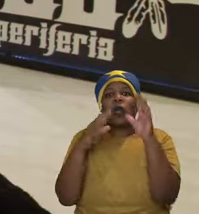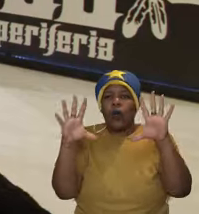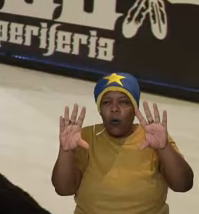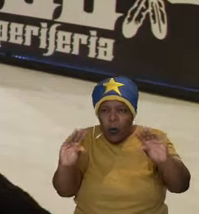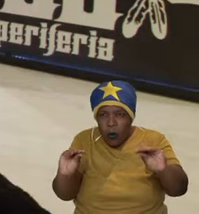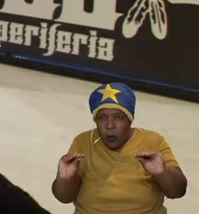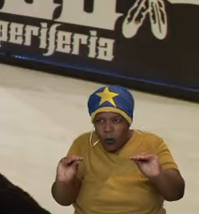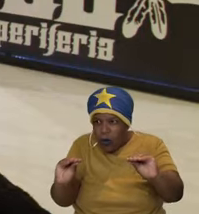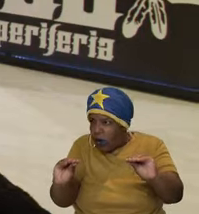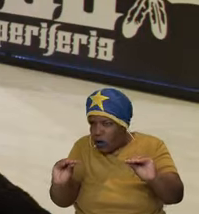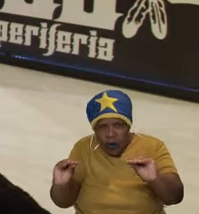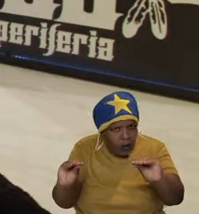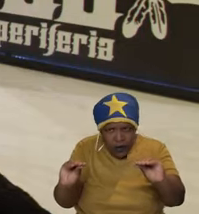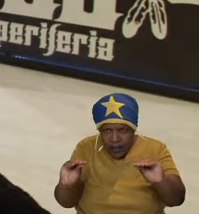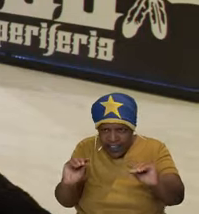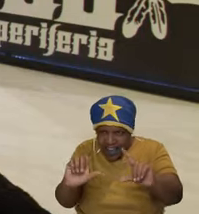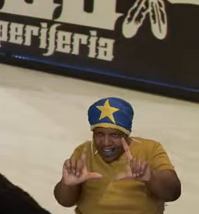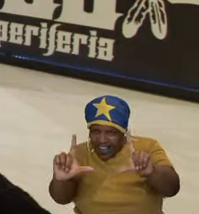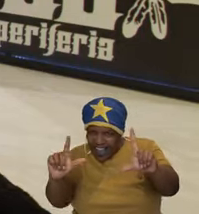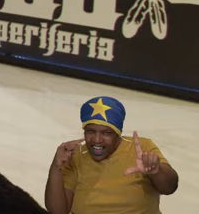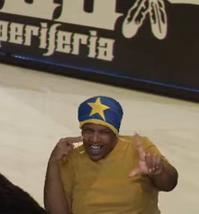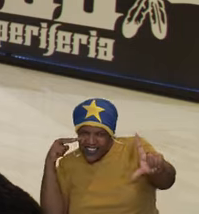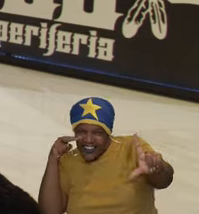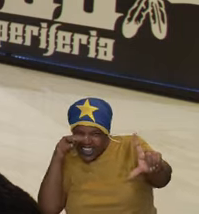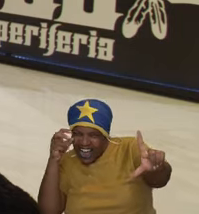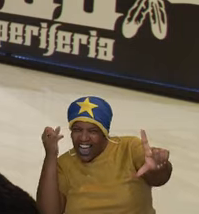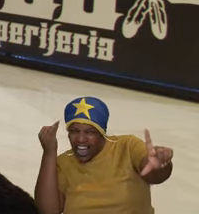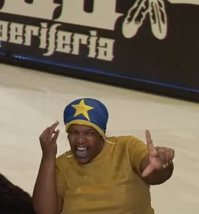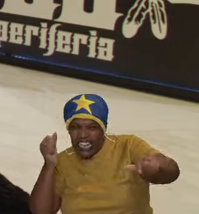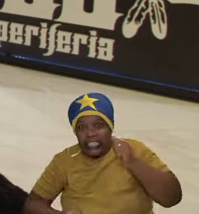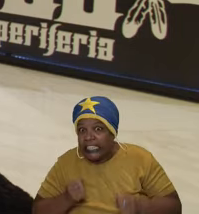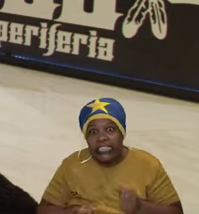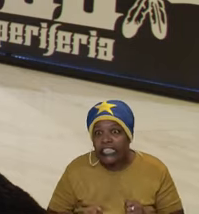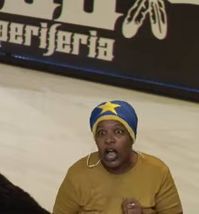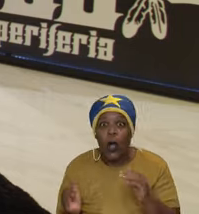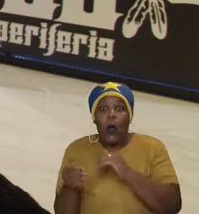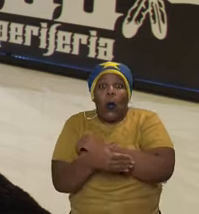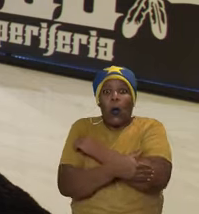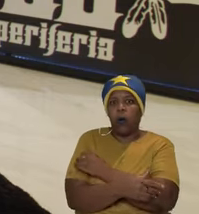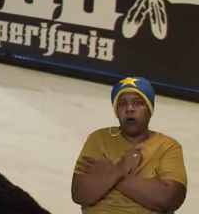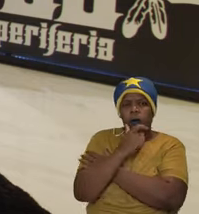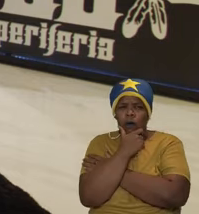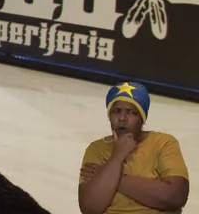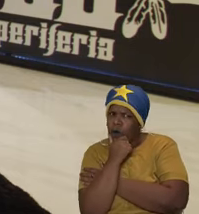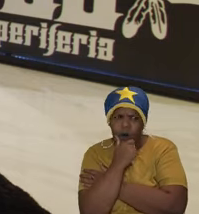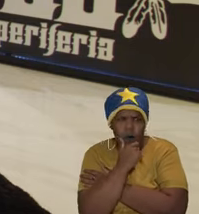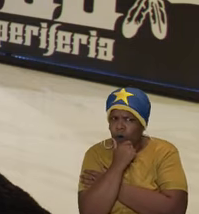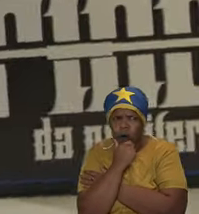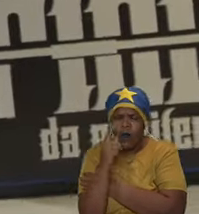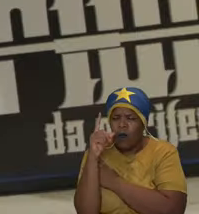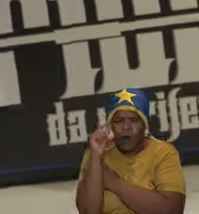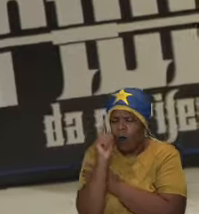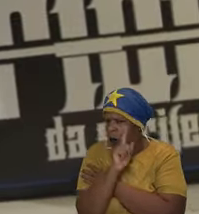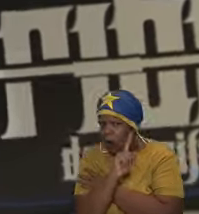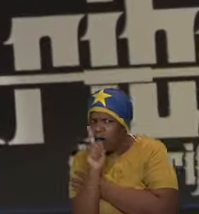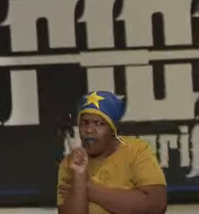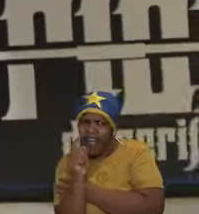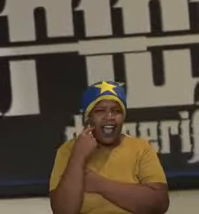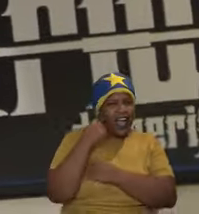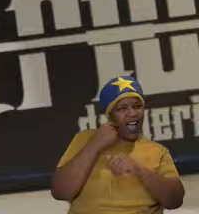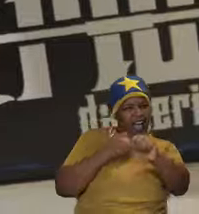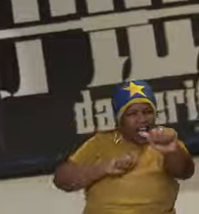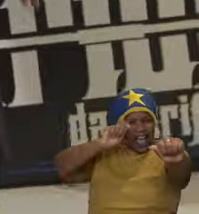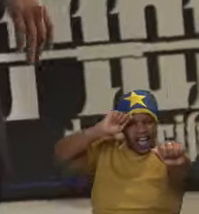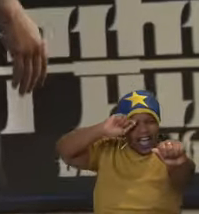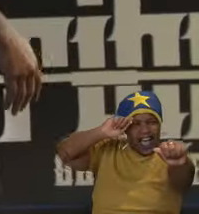faróis. Disposição de sobe, quem vê na madruga corre. Em toca de aranha, muriçoca não dá nem. Carro de